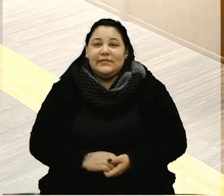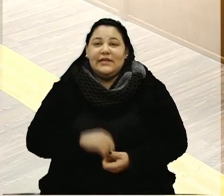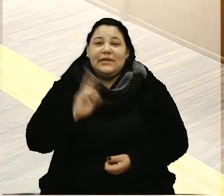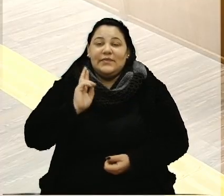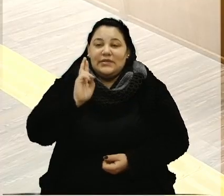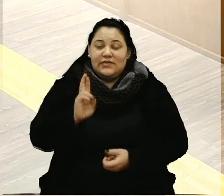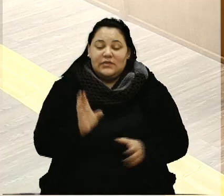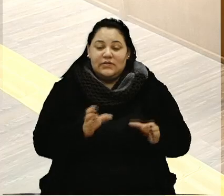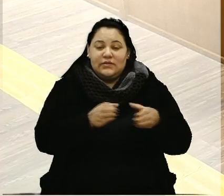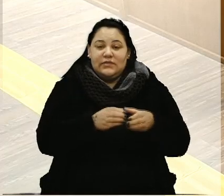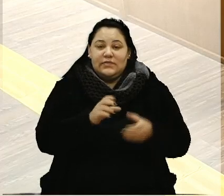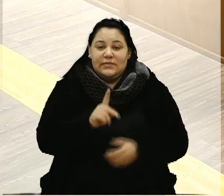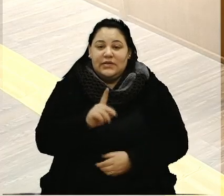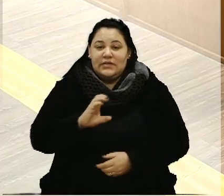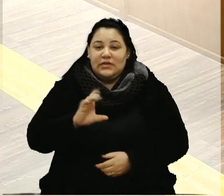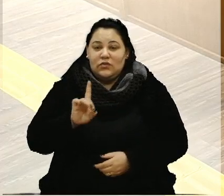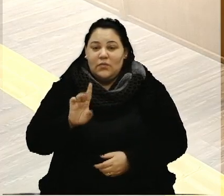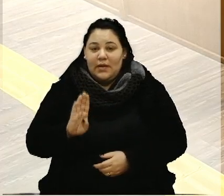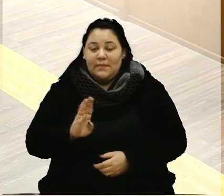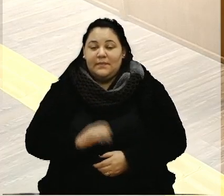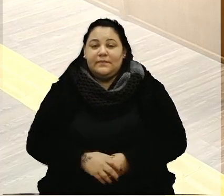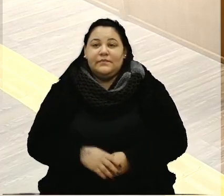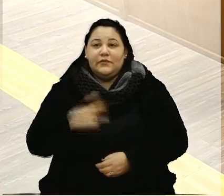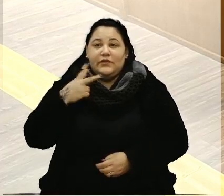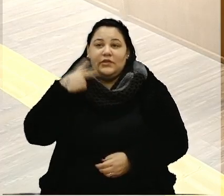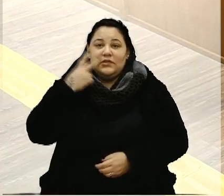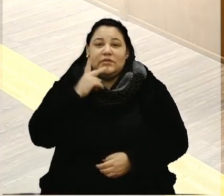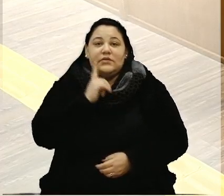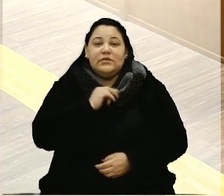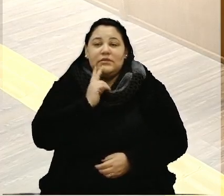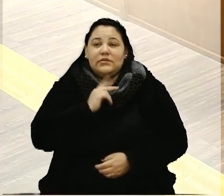Representando a bancada do PCdoB, vereador Renato Oliveira.